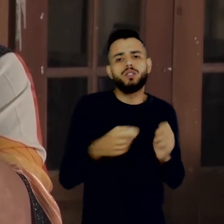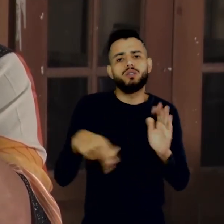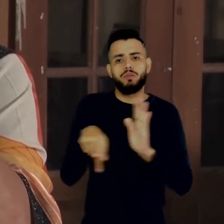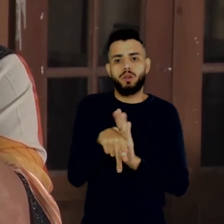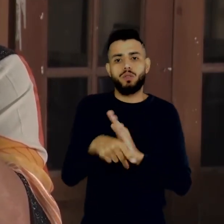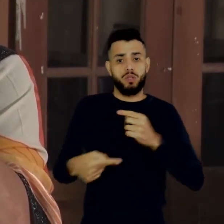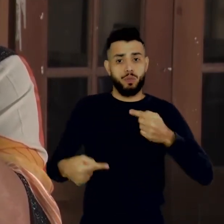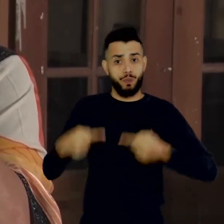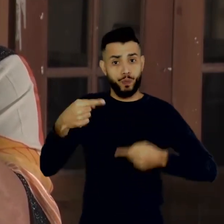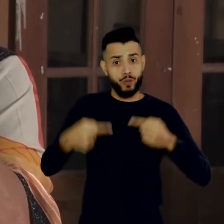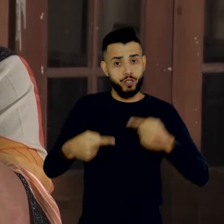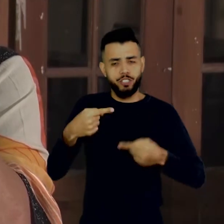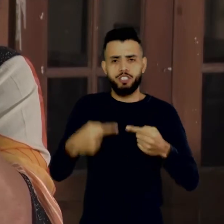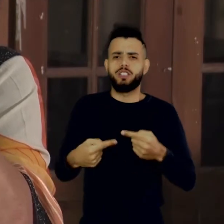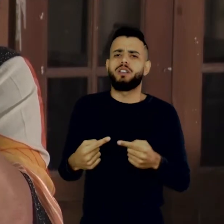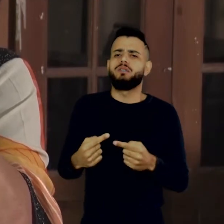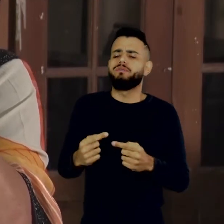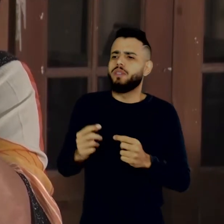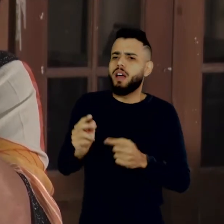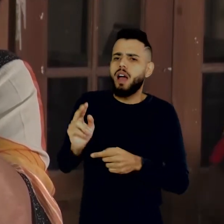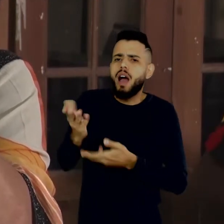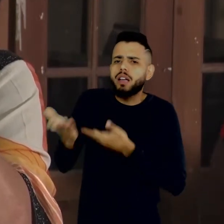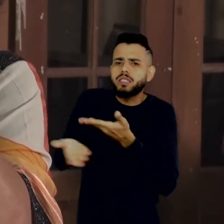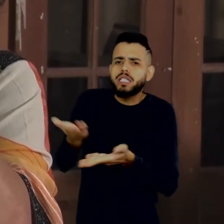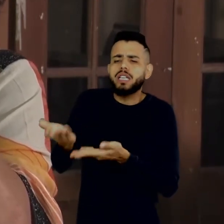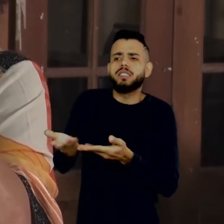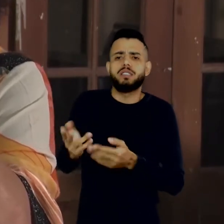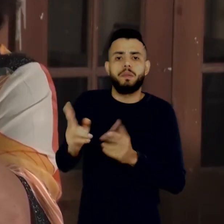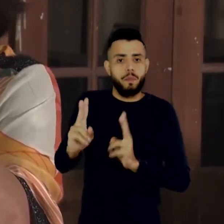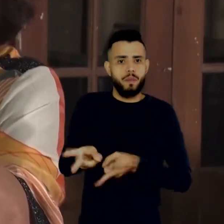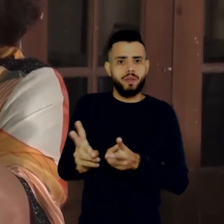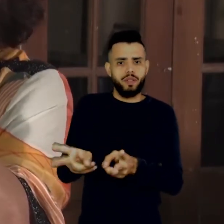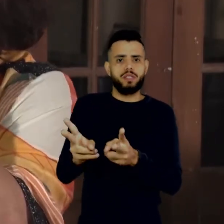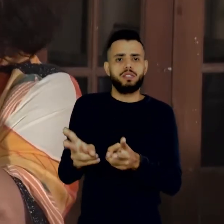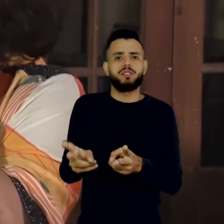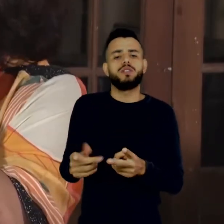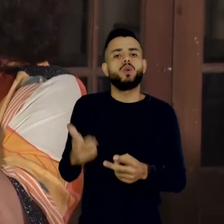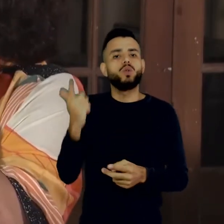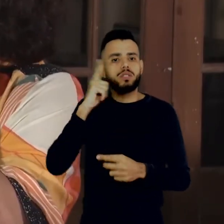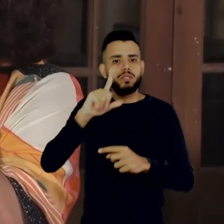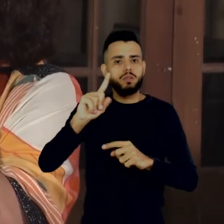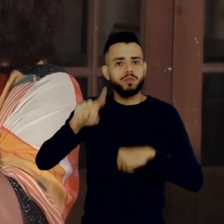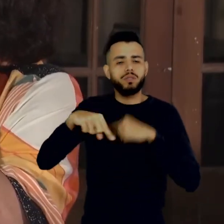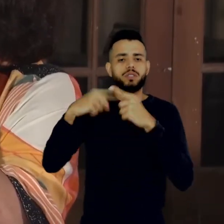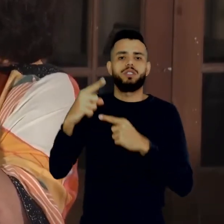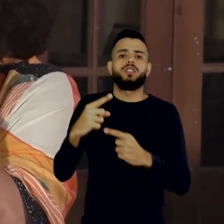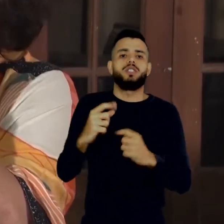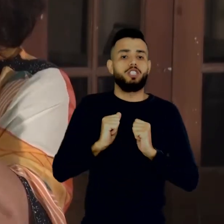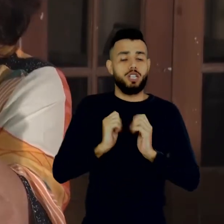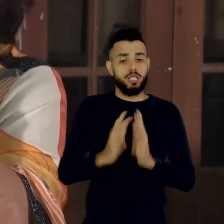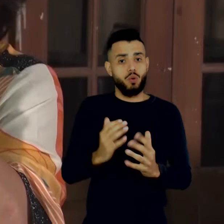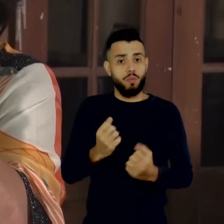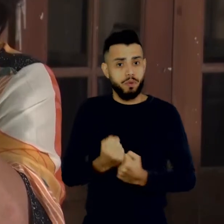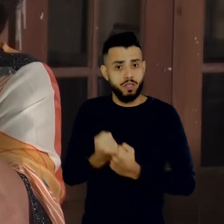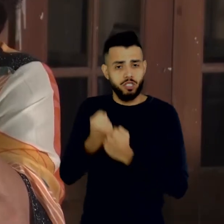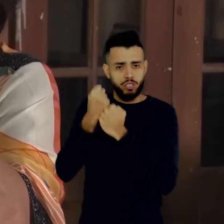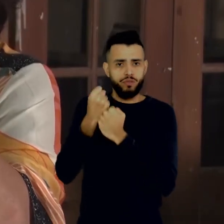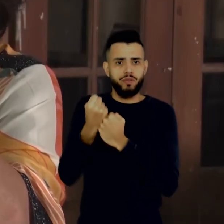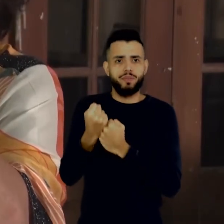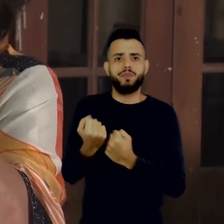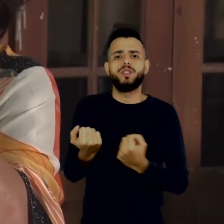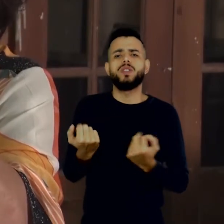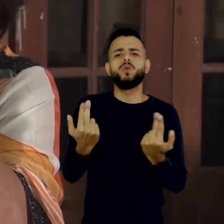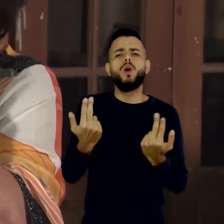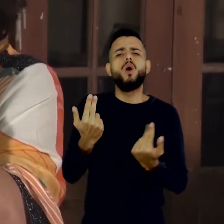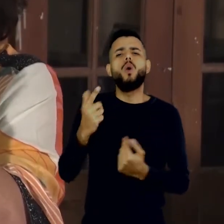das políticas de assistência e permanência com a promoção das políticas de ação afirmativa e, acho que, na linha do que o Salles